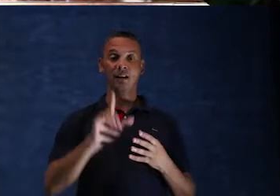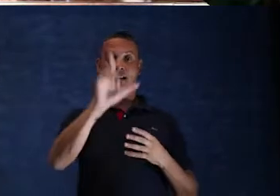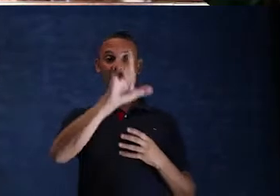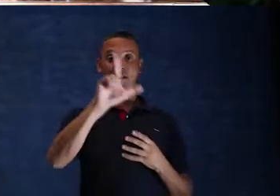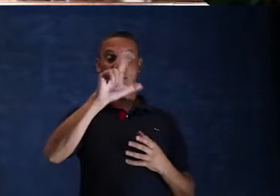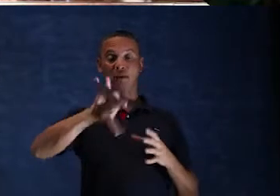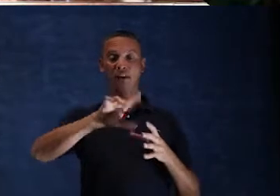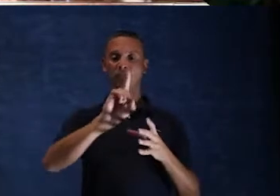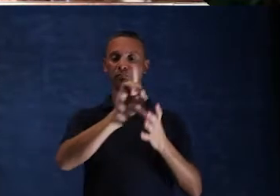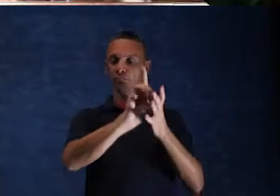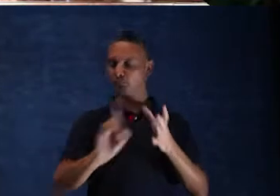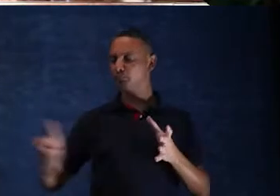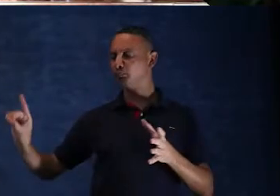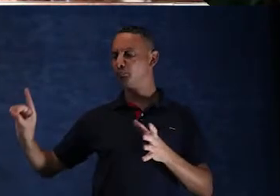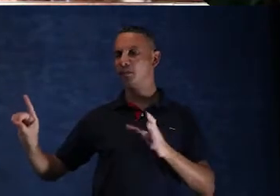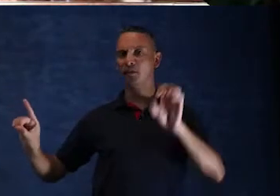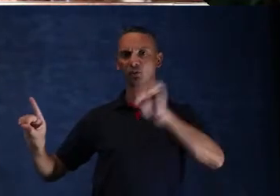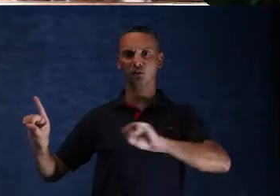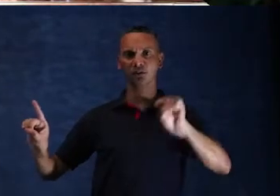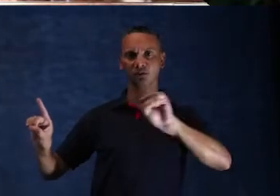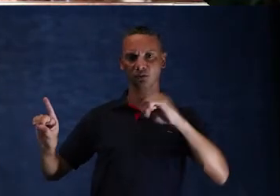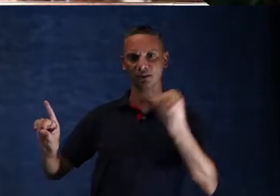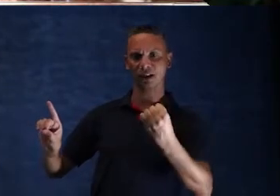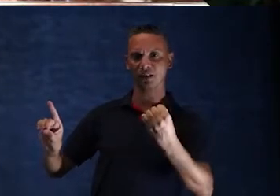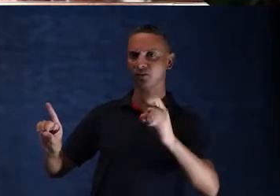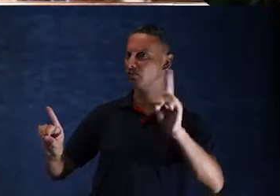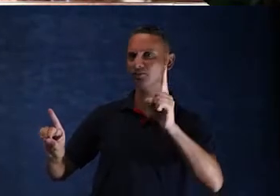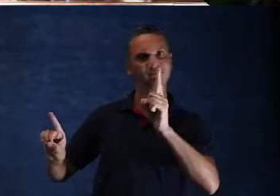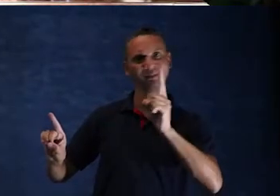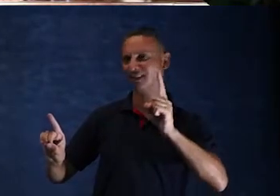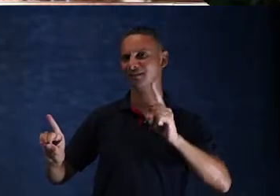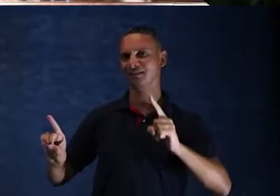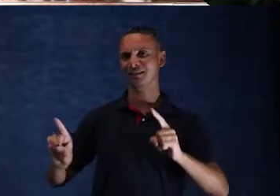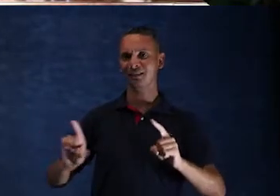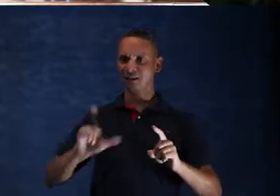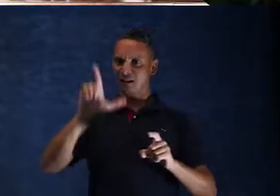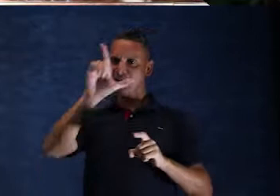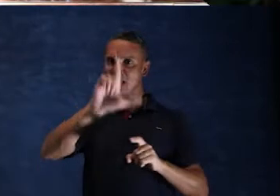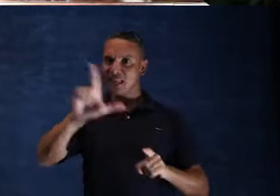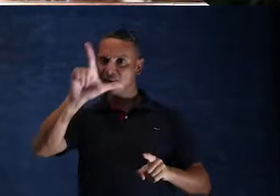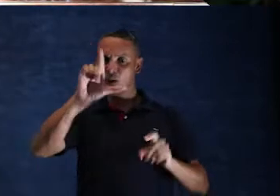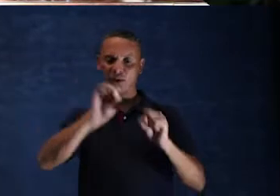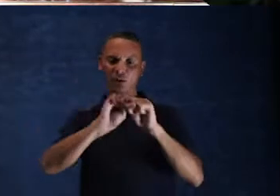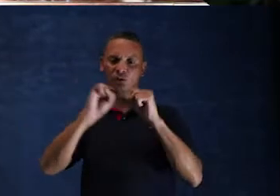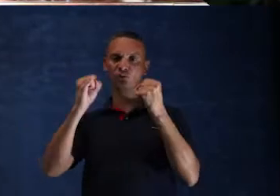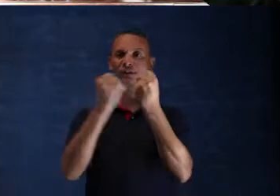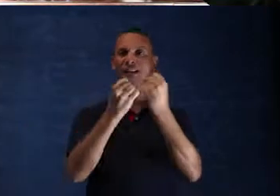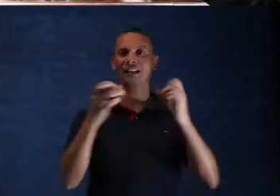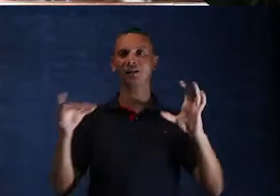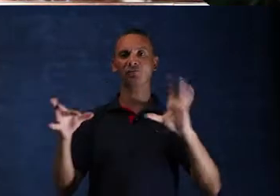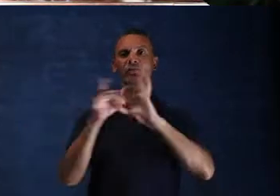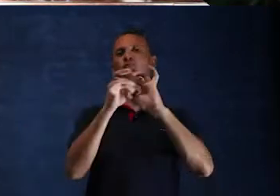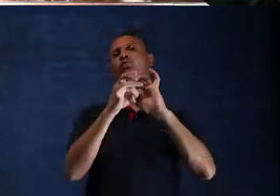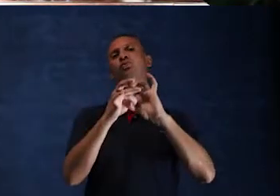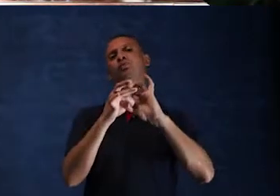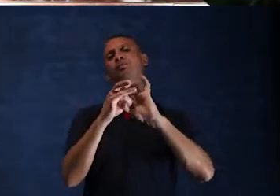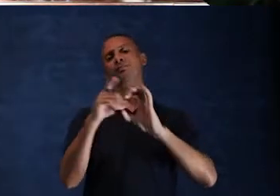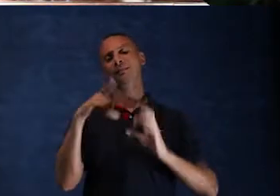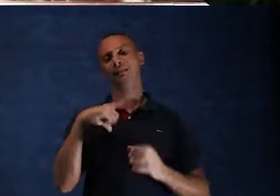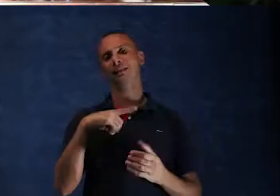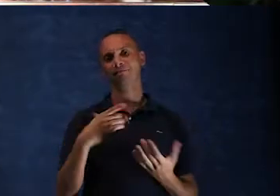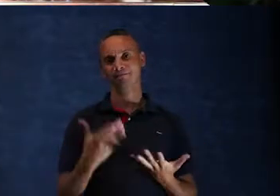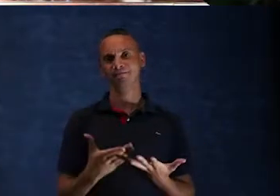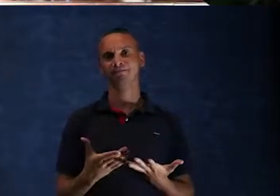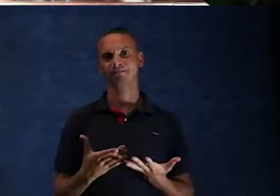acontece em torno dela. Então, por isso que a literatura é importante, né? Ela nos faz refletir sobre as coisas que